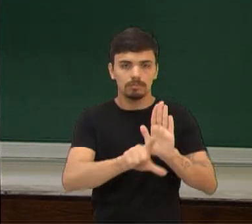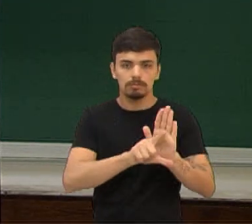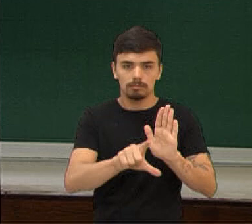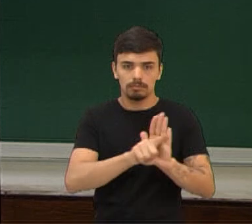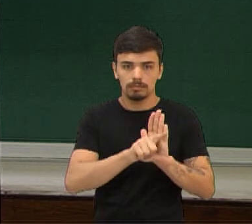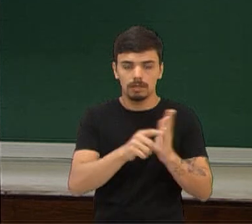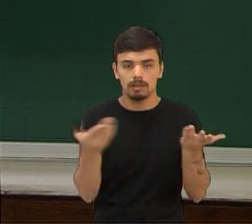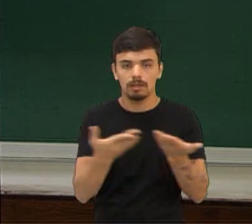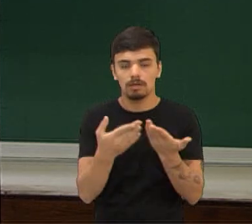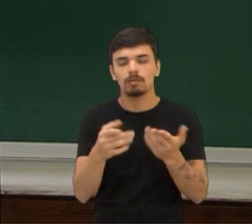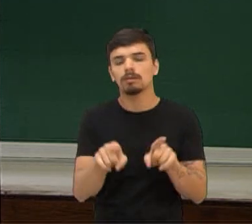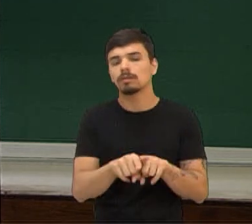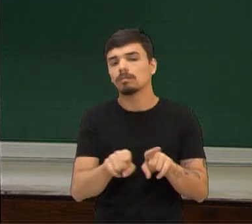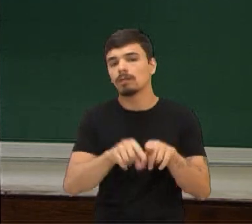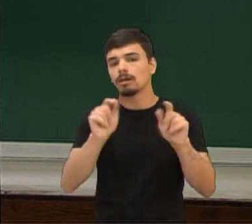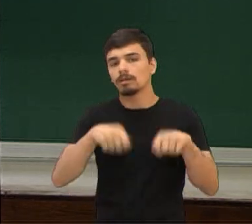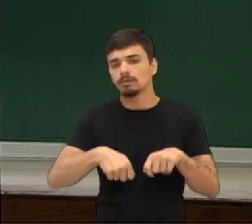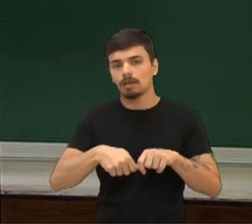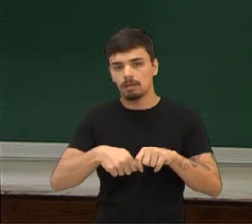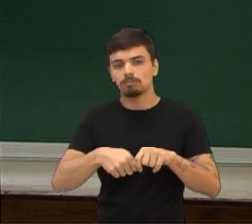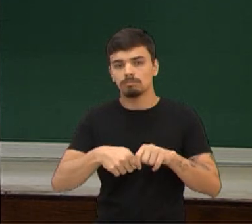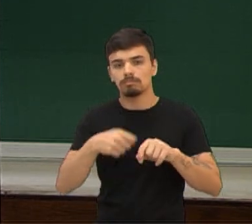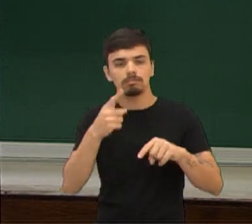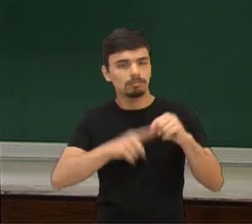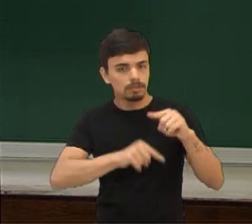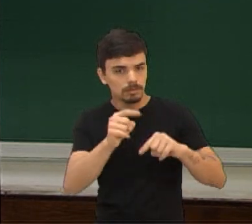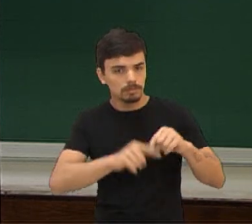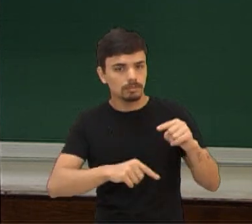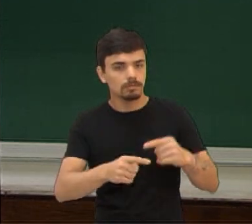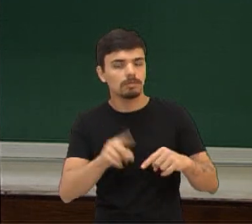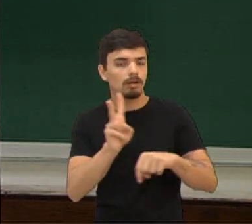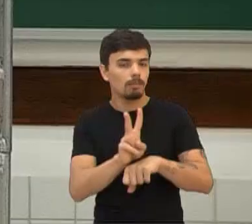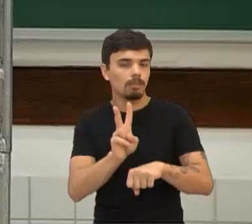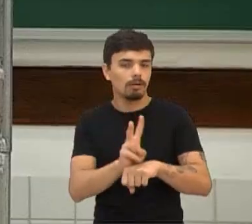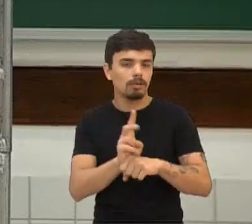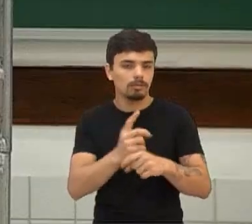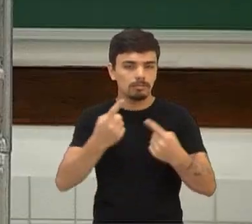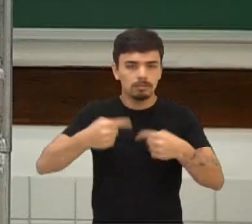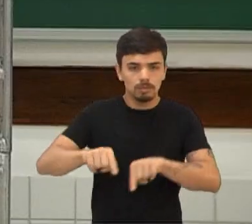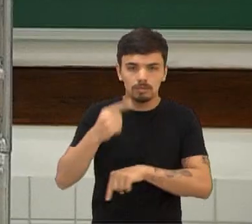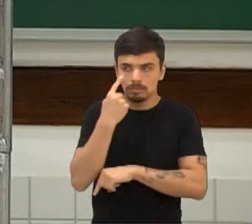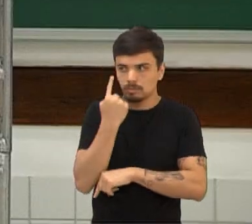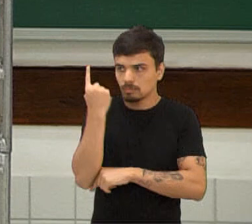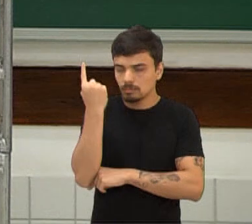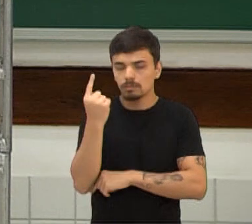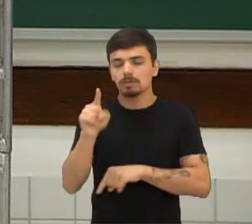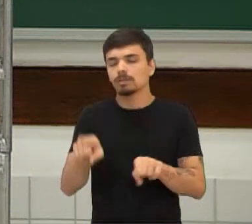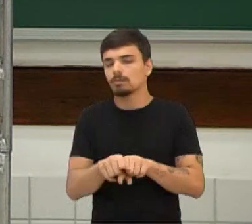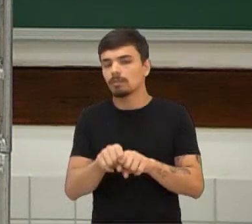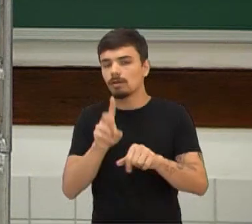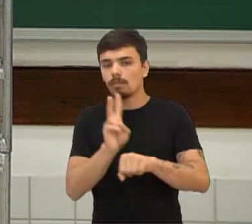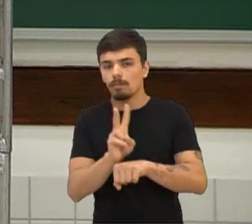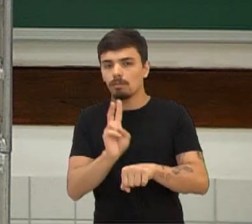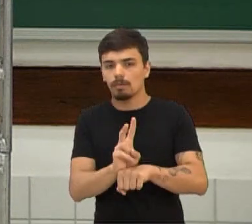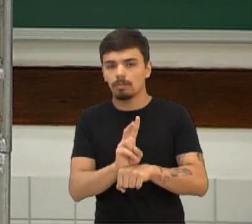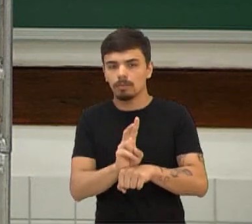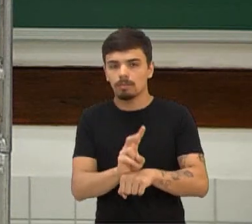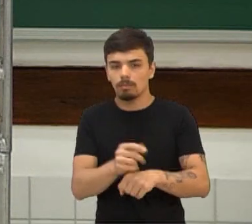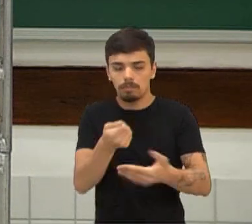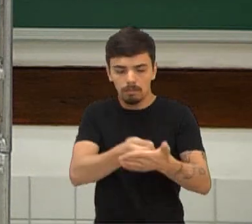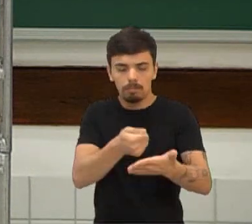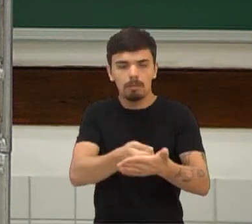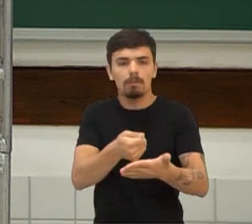leis. Serve como instrumento de proteção contra o autoritarismo. Então, o que nos protege dos abusos